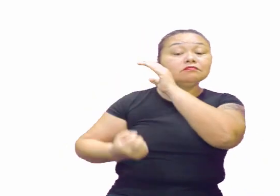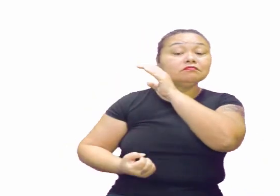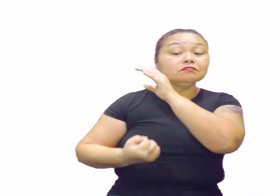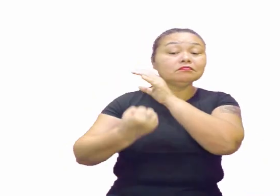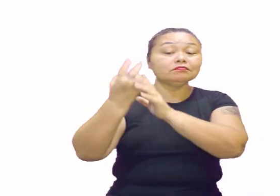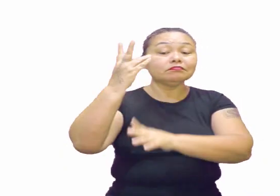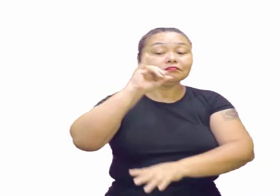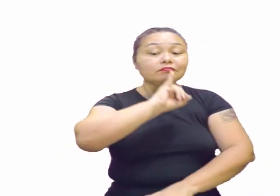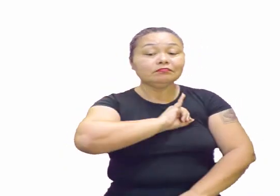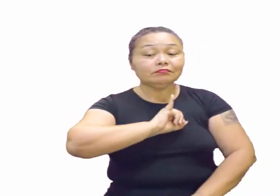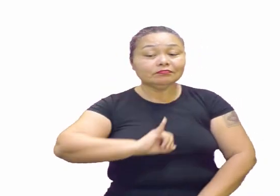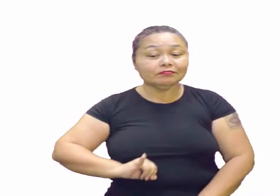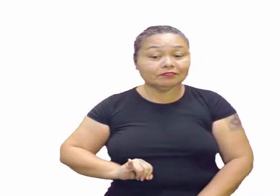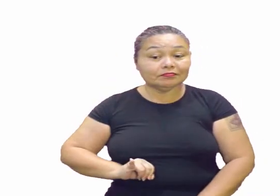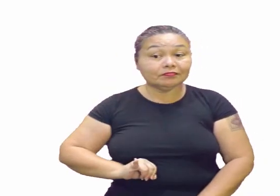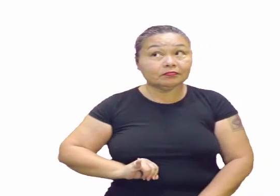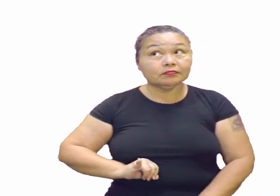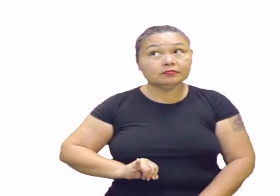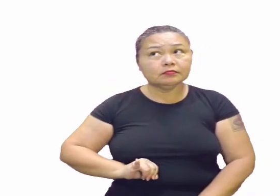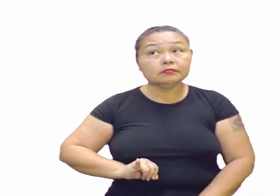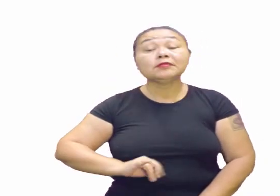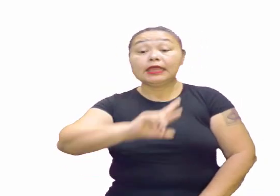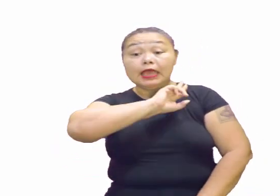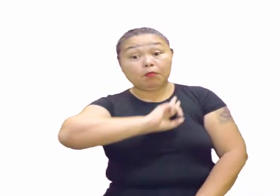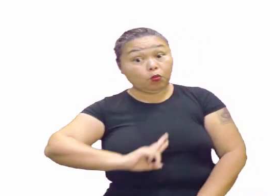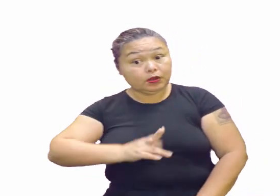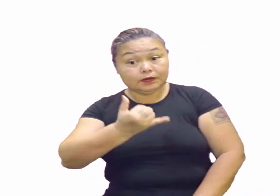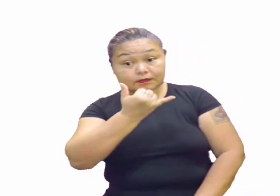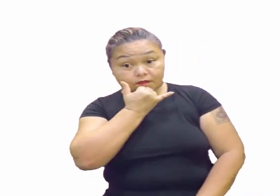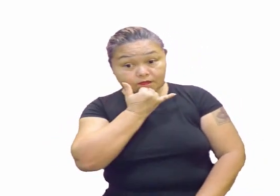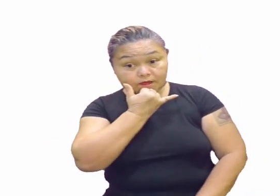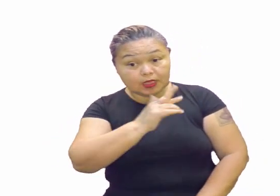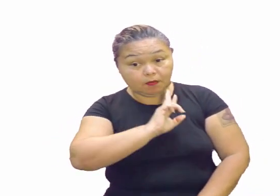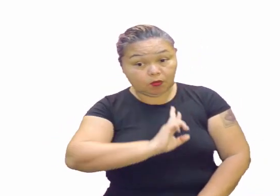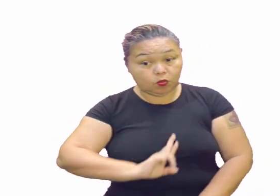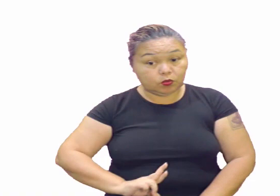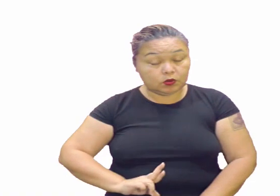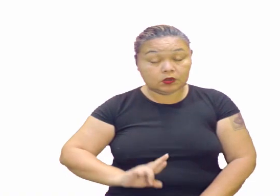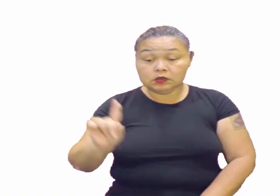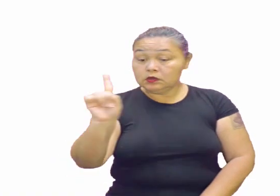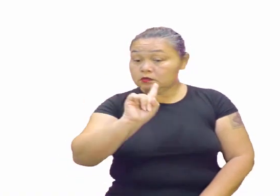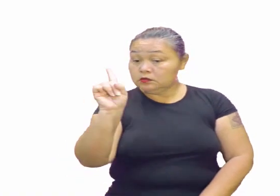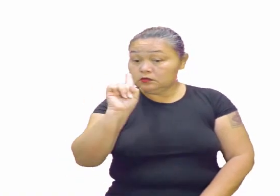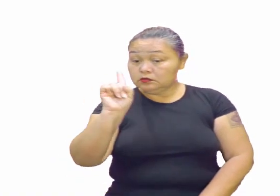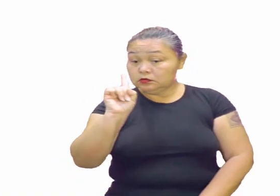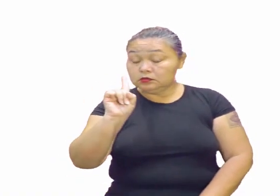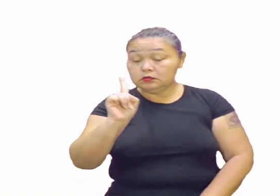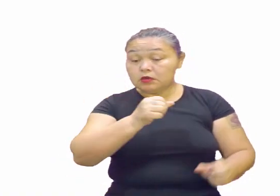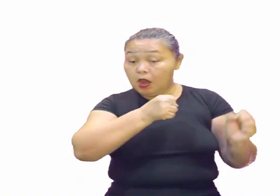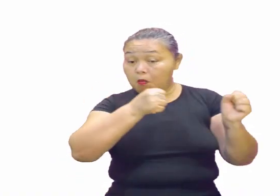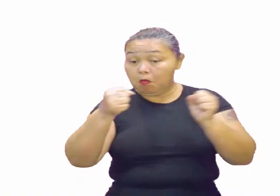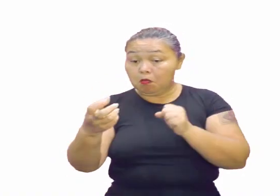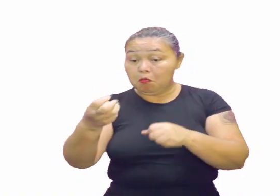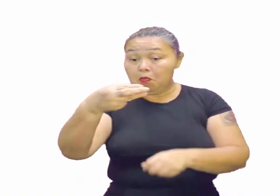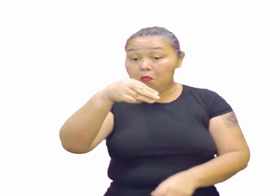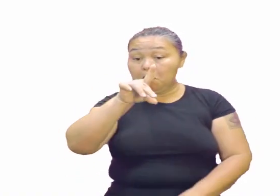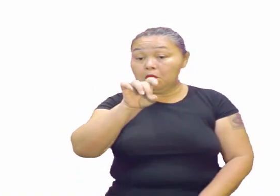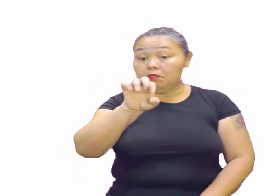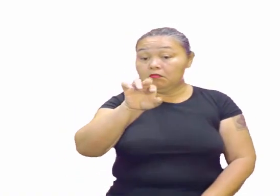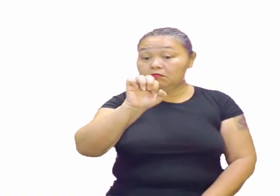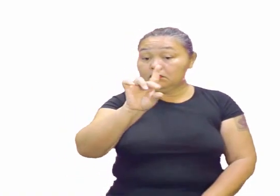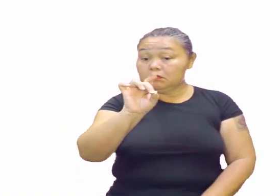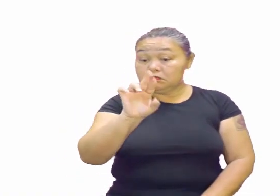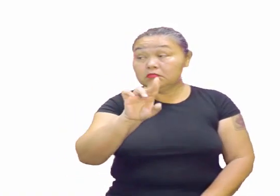do Império. Aliás, da República, antes. Ainda não era um poder moderador. Tá